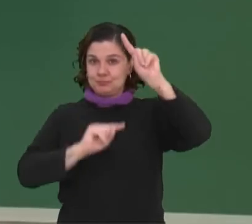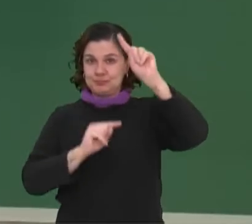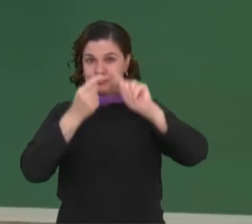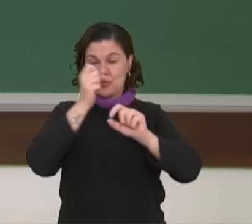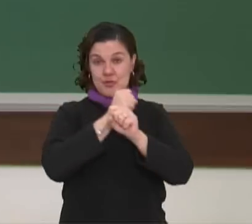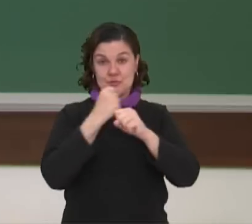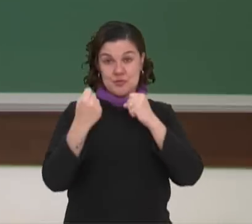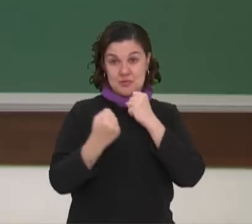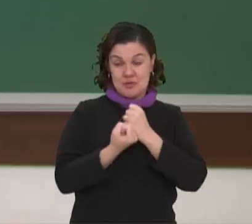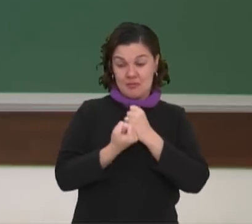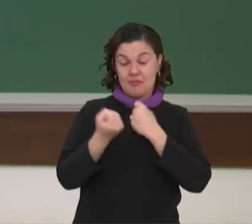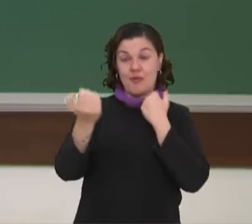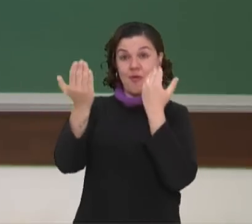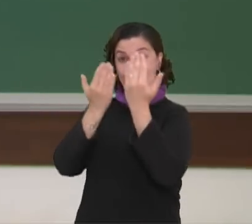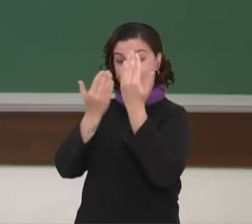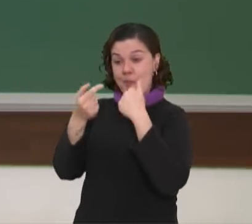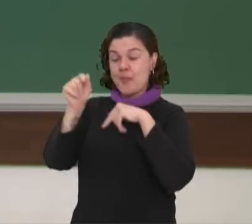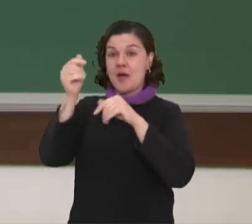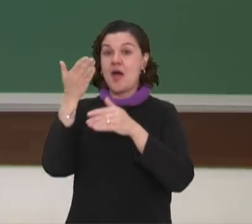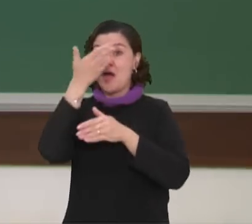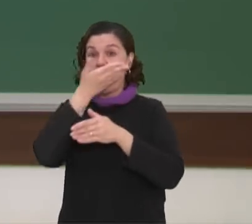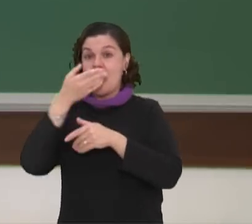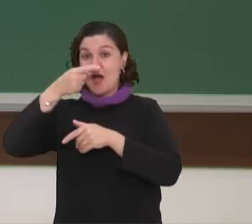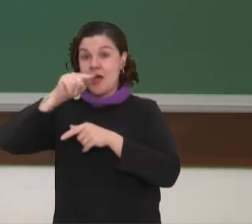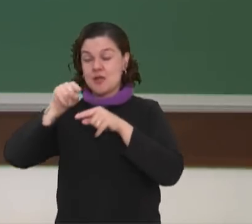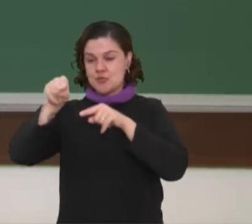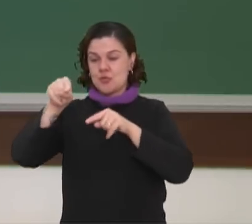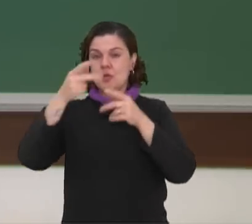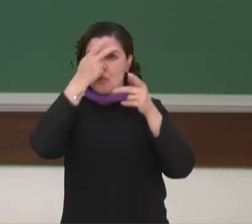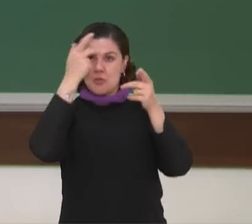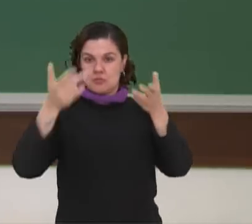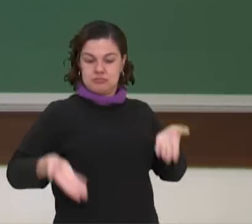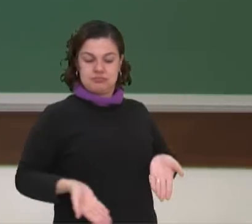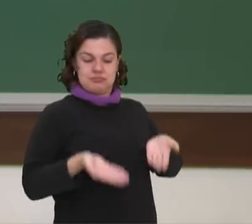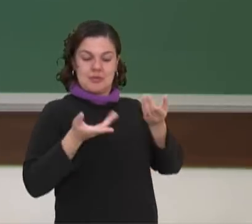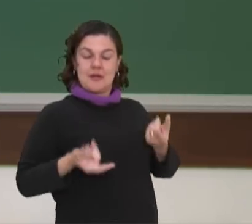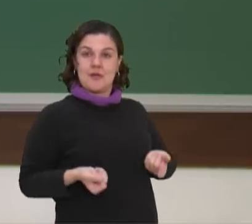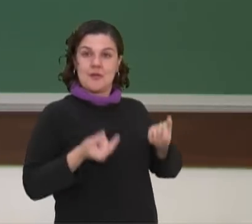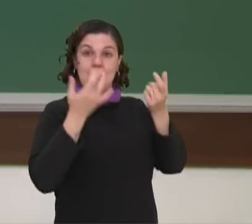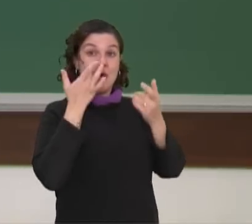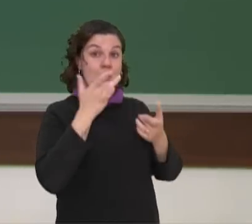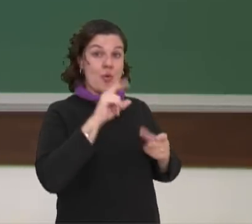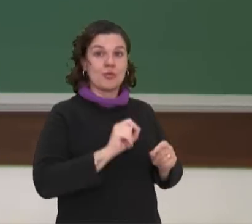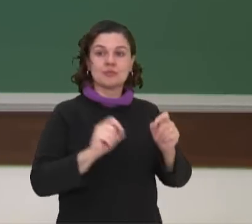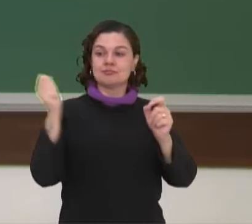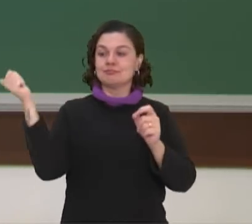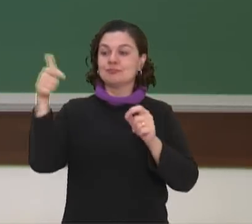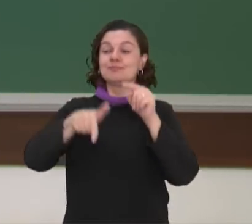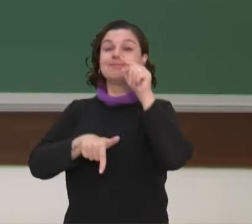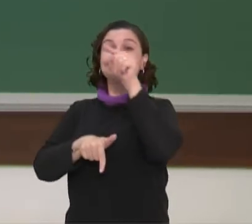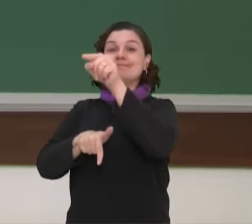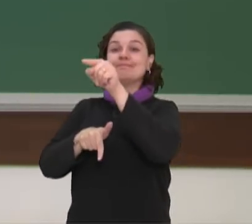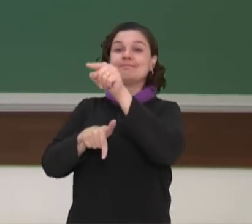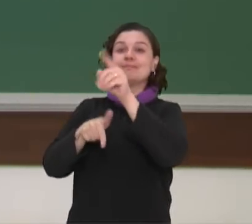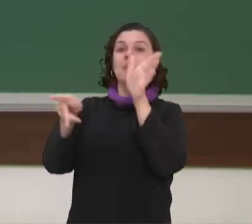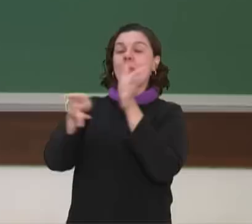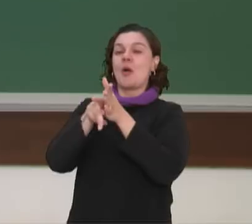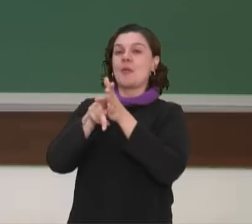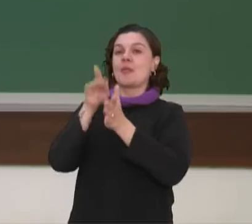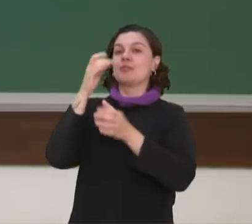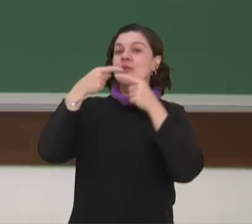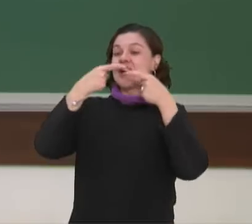açucareira. Havia maior chance de ascensão social na sociedade do ouro do que lá nos engenhos